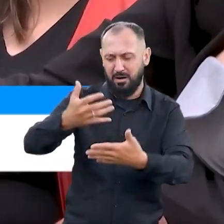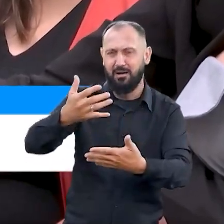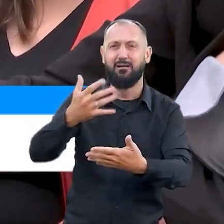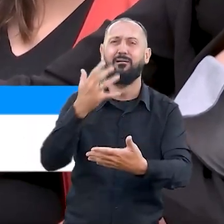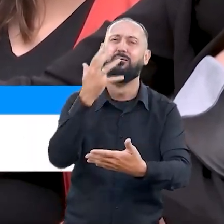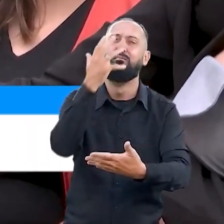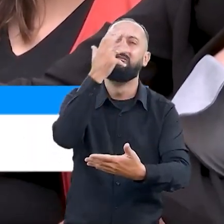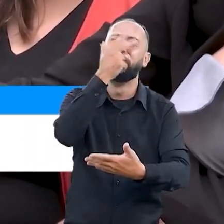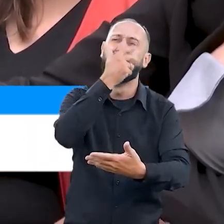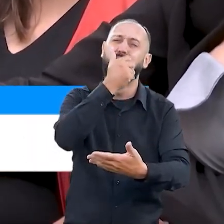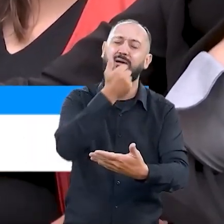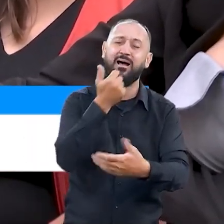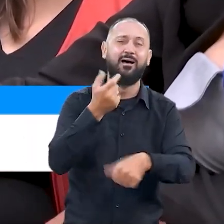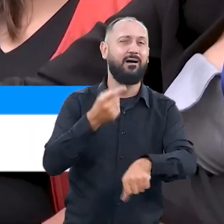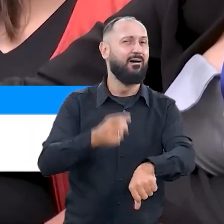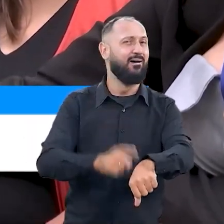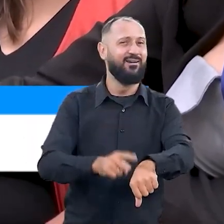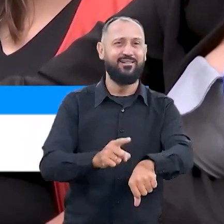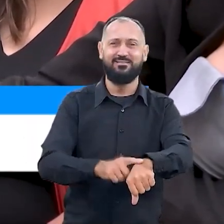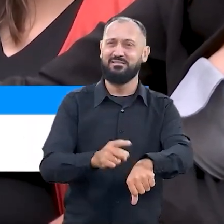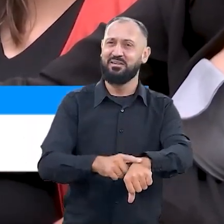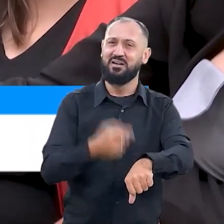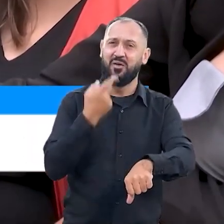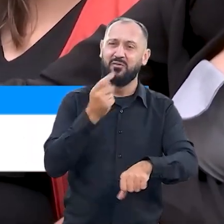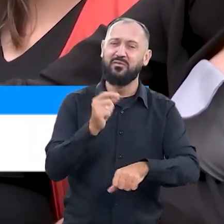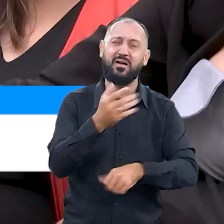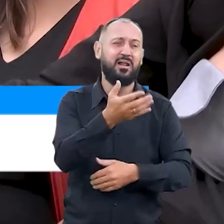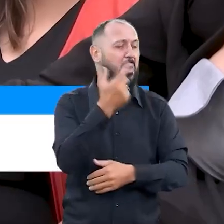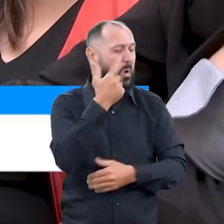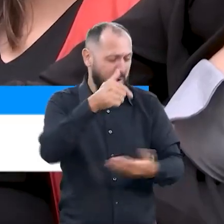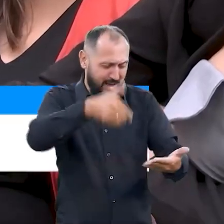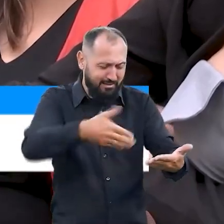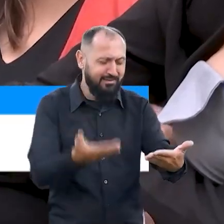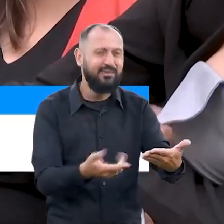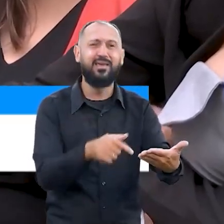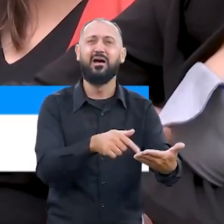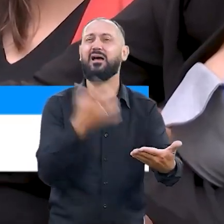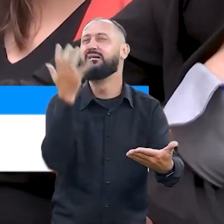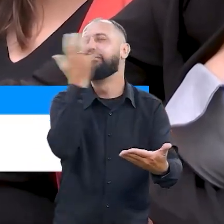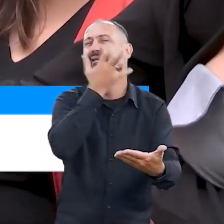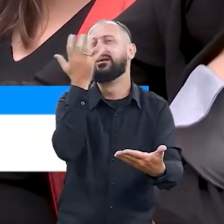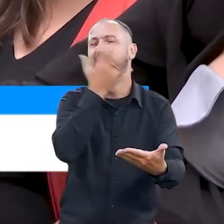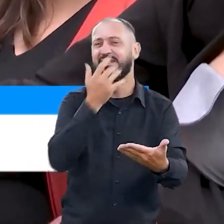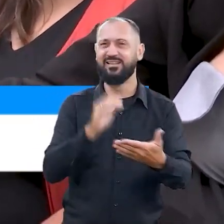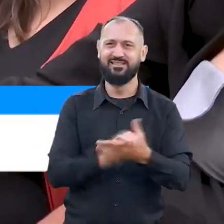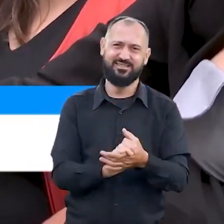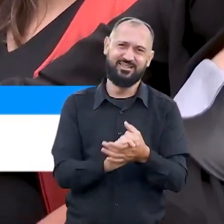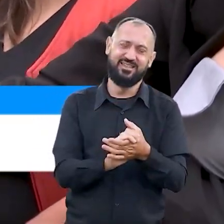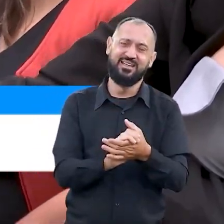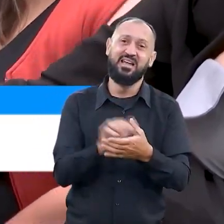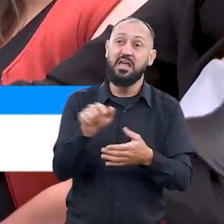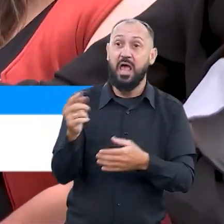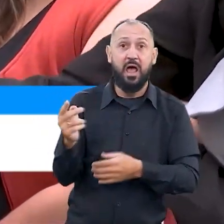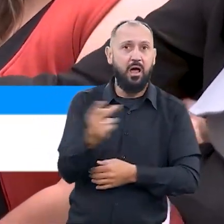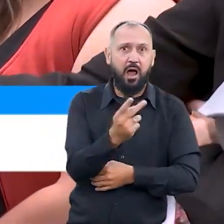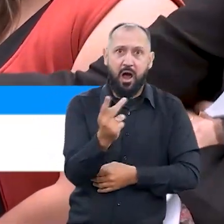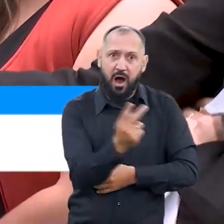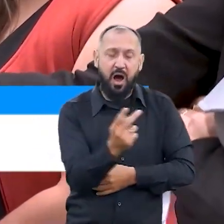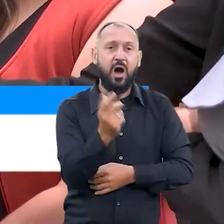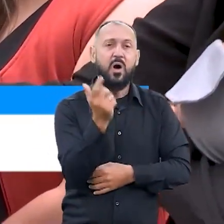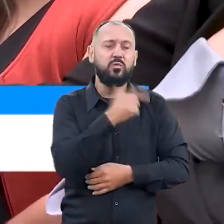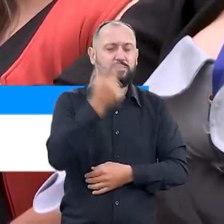a música ficou tão bonita que de imediato eu falei, Mônica, olha que coisa linda.